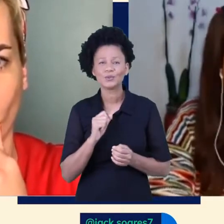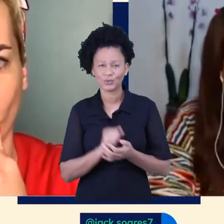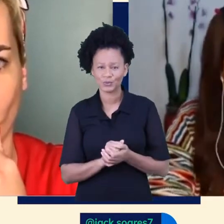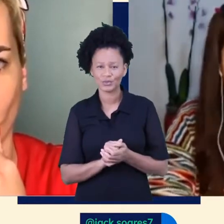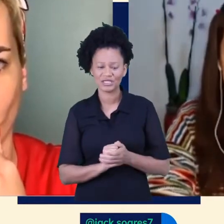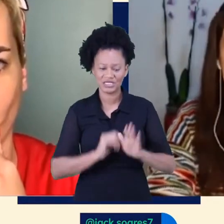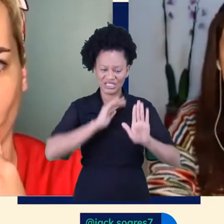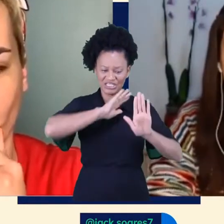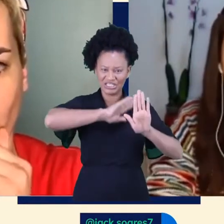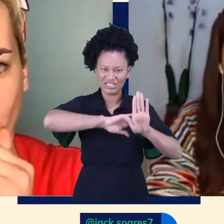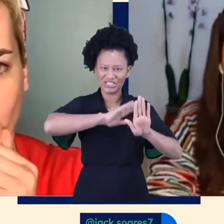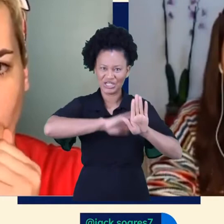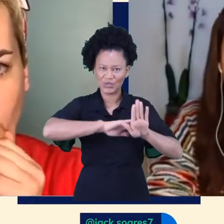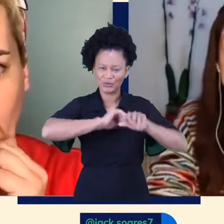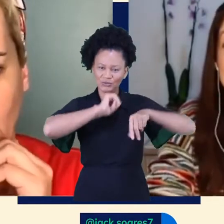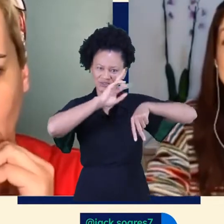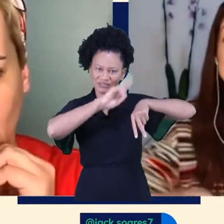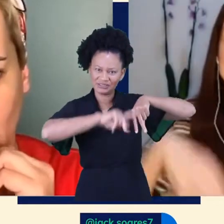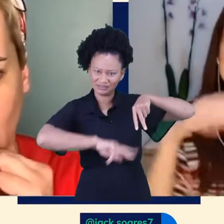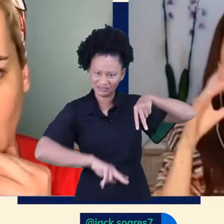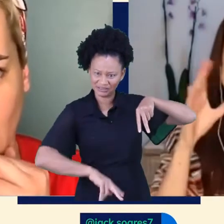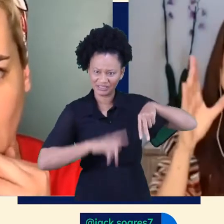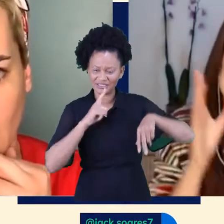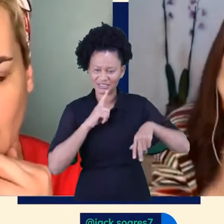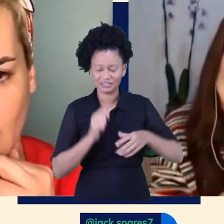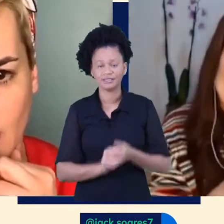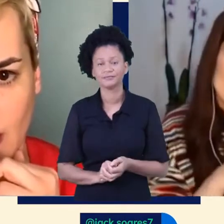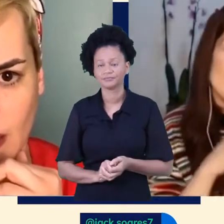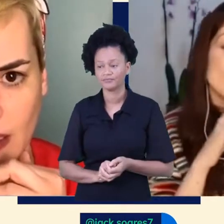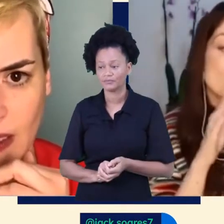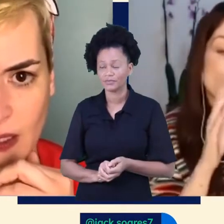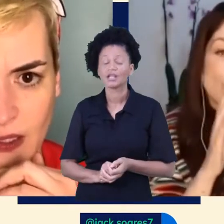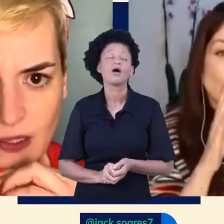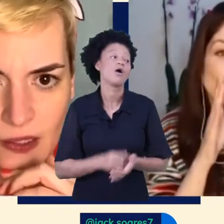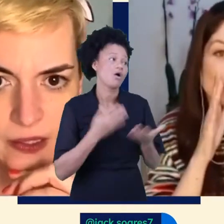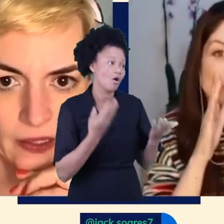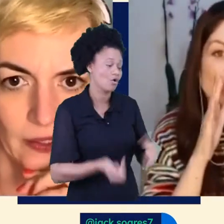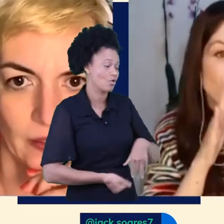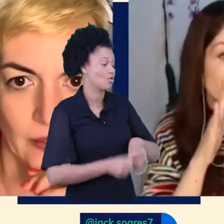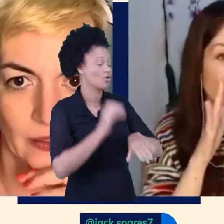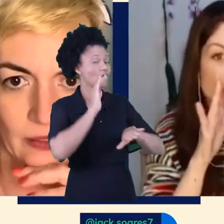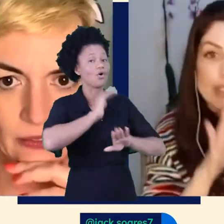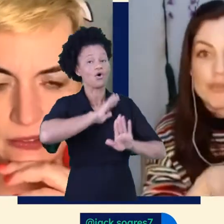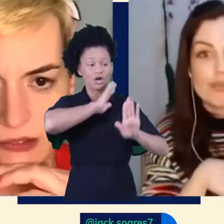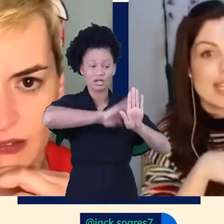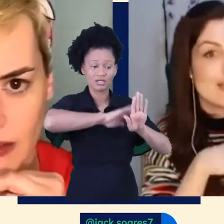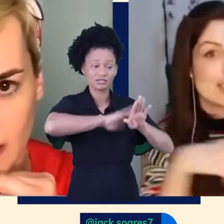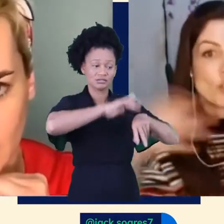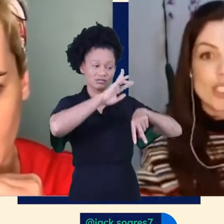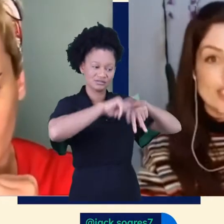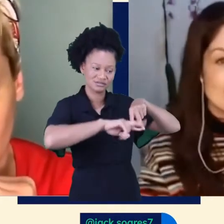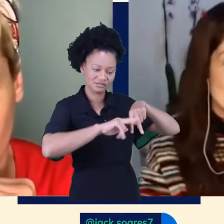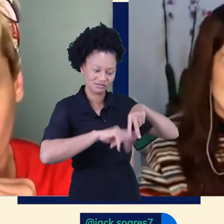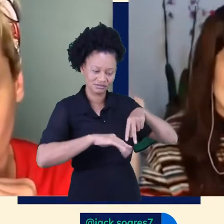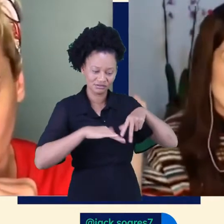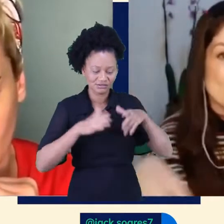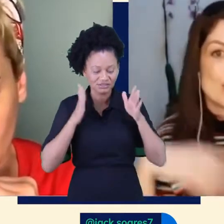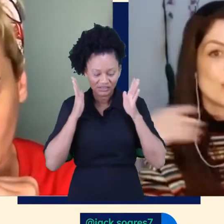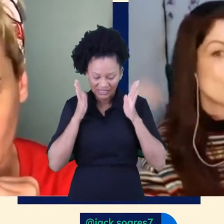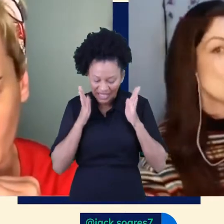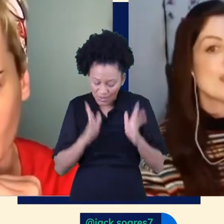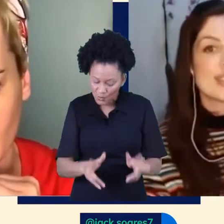A ideologia de gênero, Fafá, tá na mesma caixinha desse projeto do Jean Willis, que falava que toda criança ia